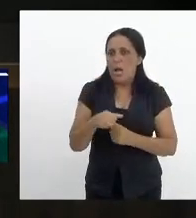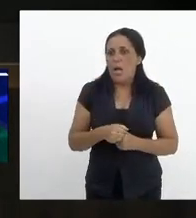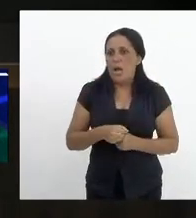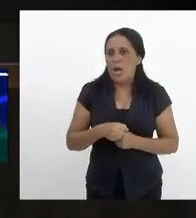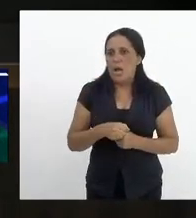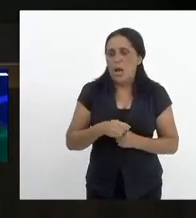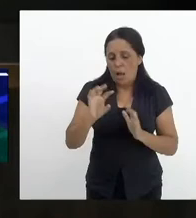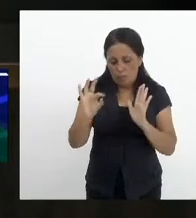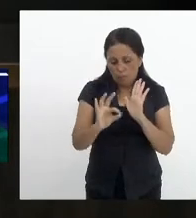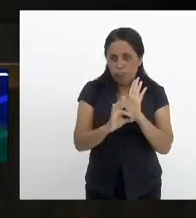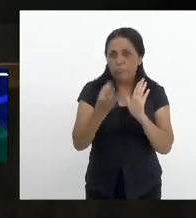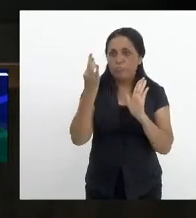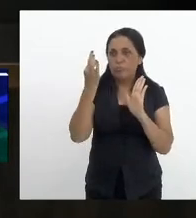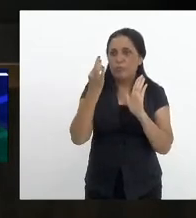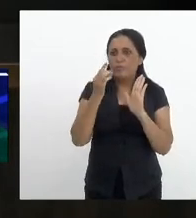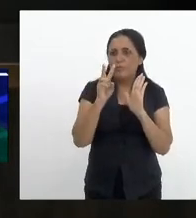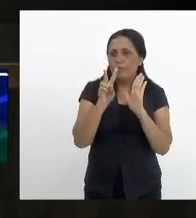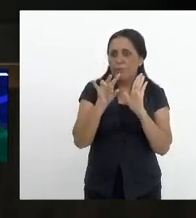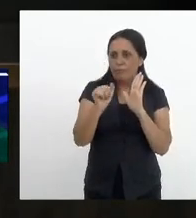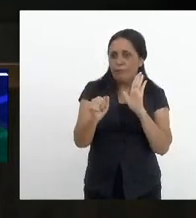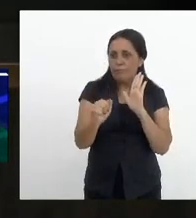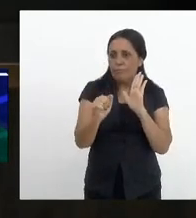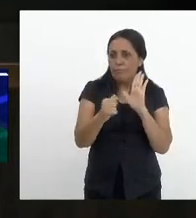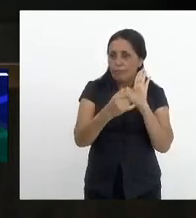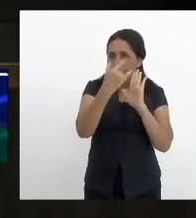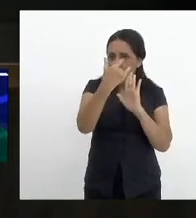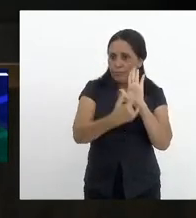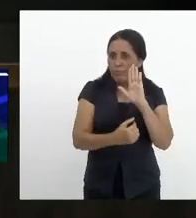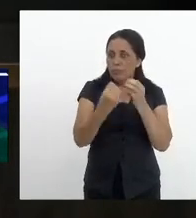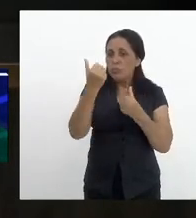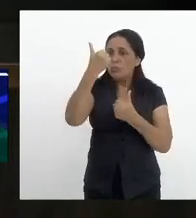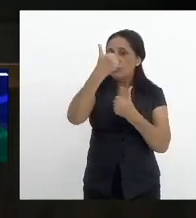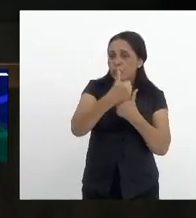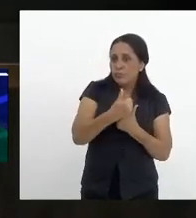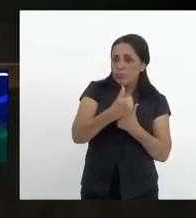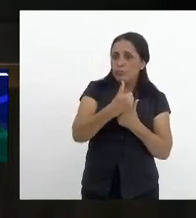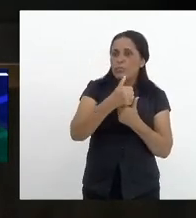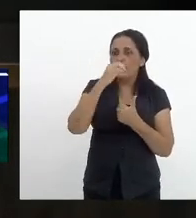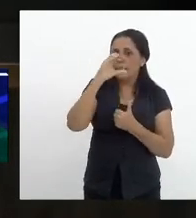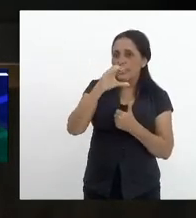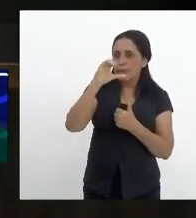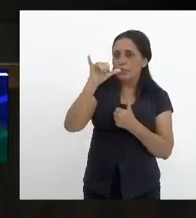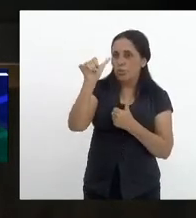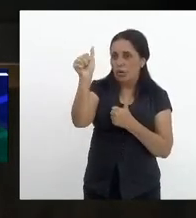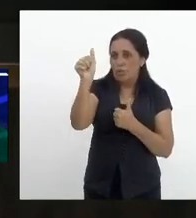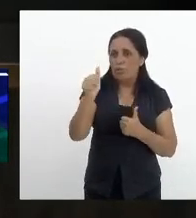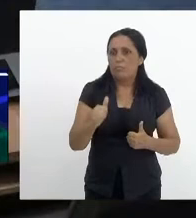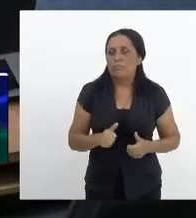autor, Vossa Excelência vai emitir parecer sobre o substitutivo da CCJ.